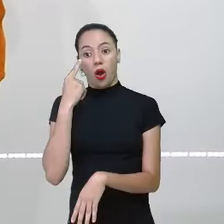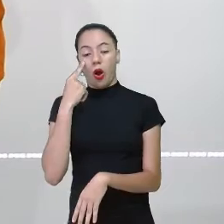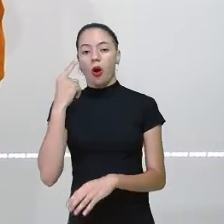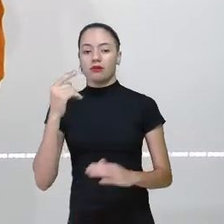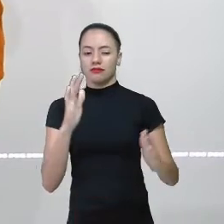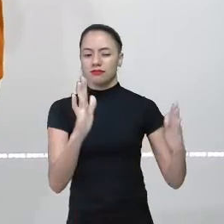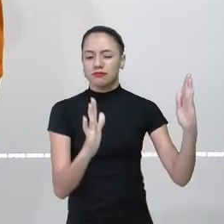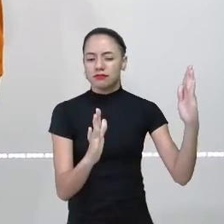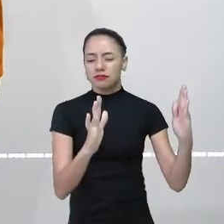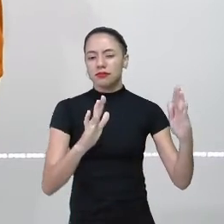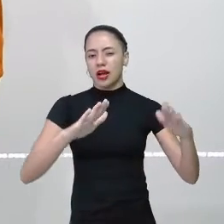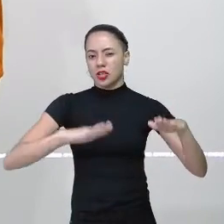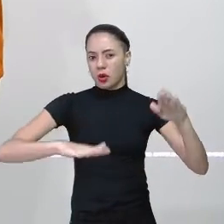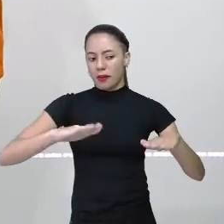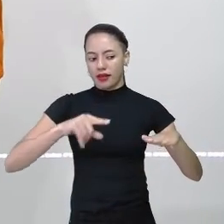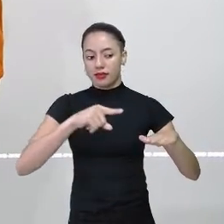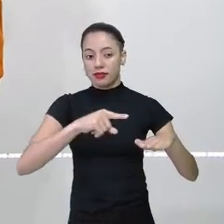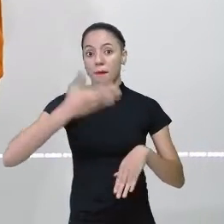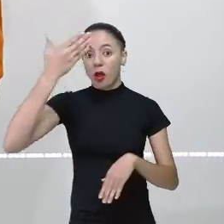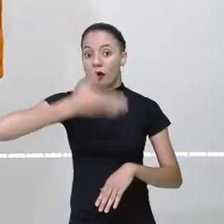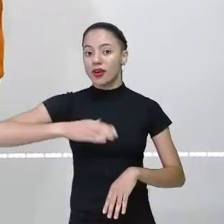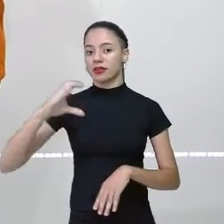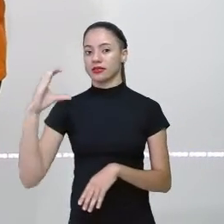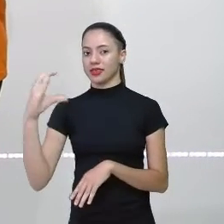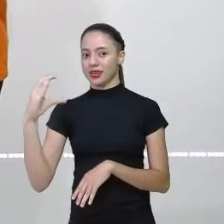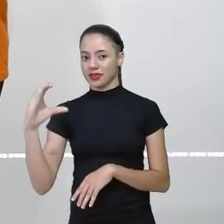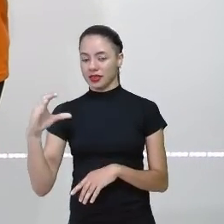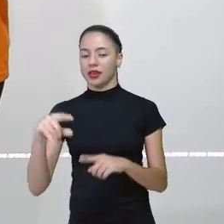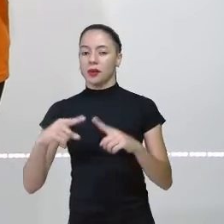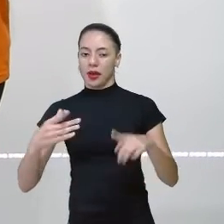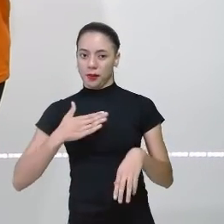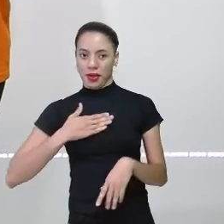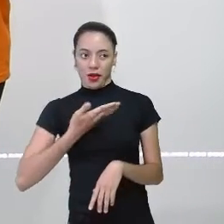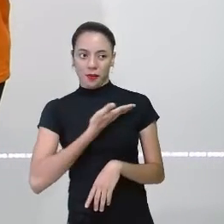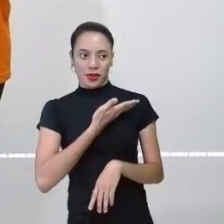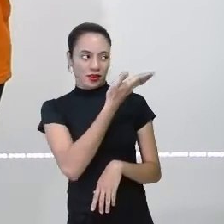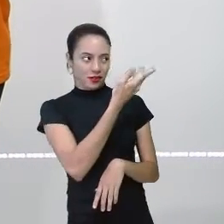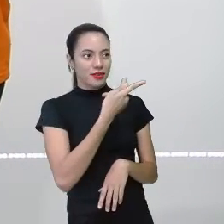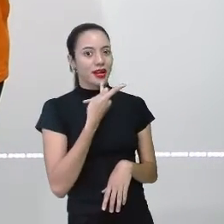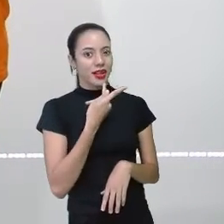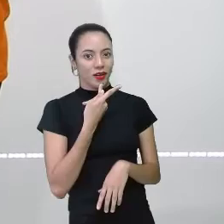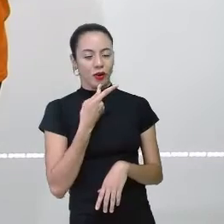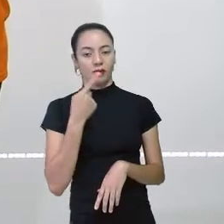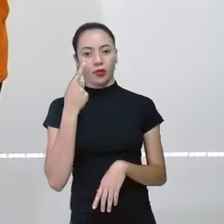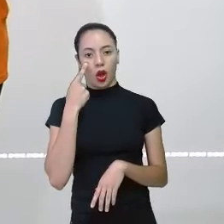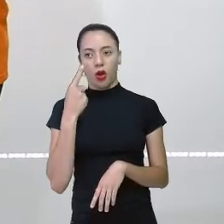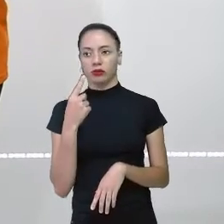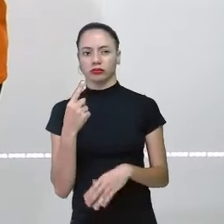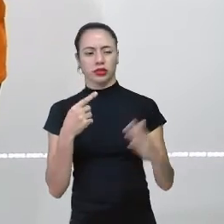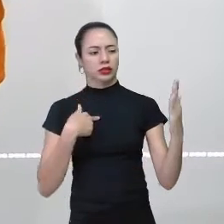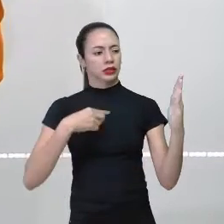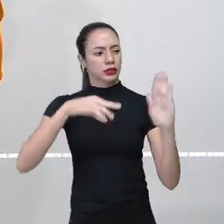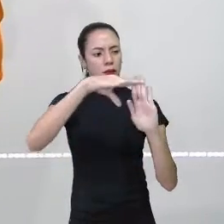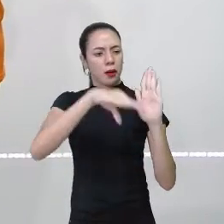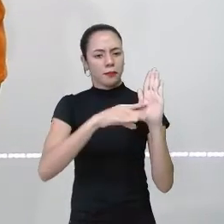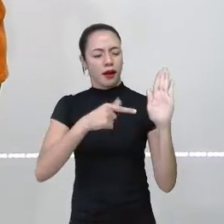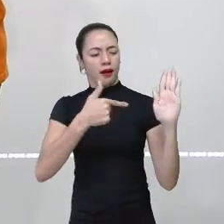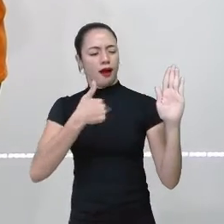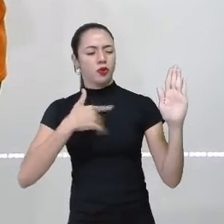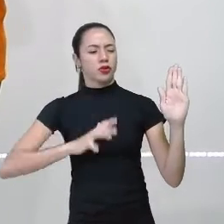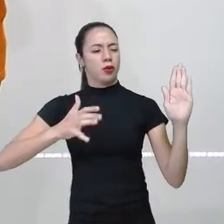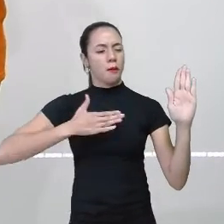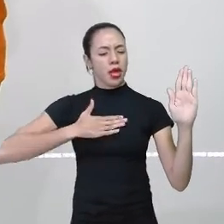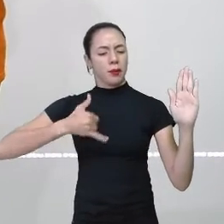média, algo científico, tá? Mas como diz aqui o meu colega, não é para estar arriscando, comigo já aconteceu isso, aconteceu aquilo, com que idade